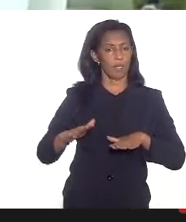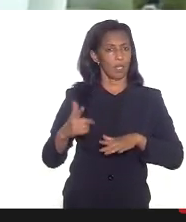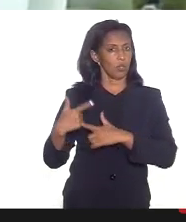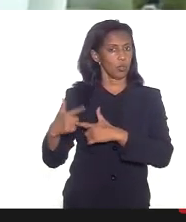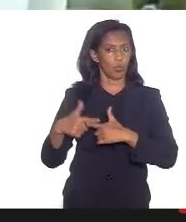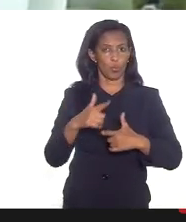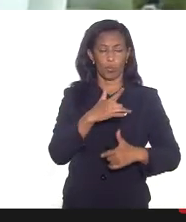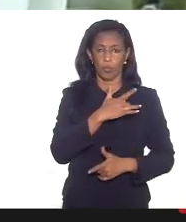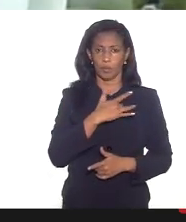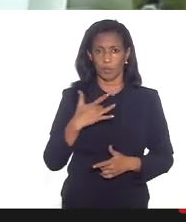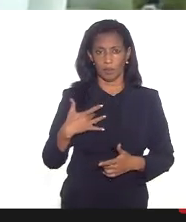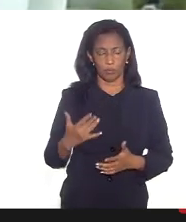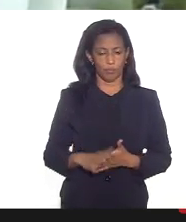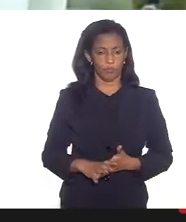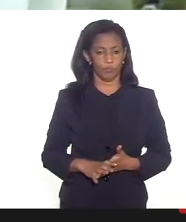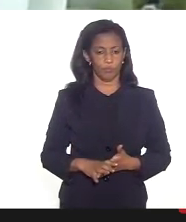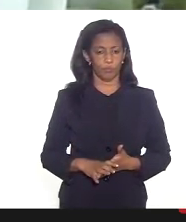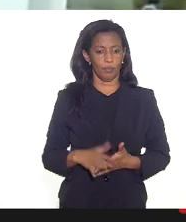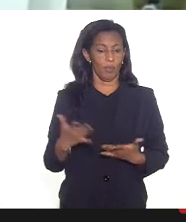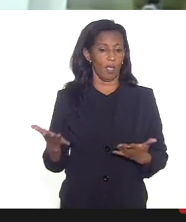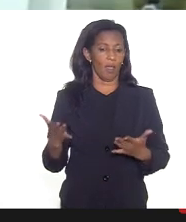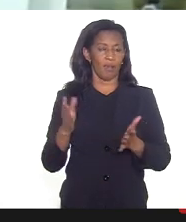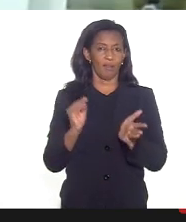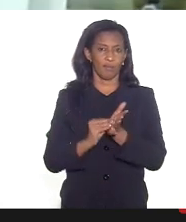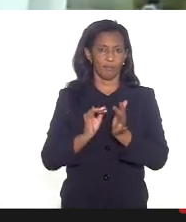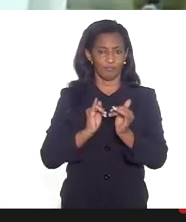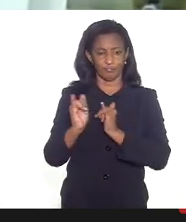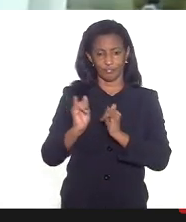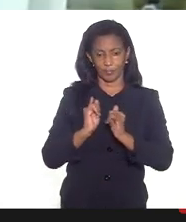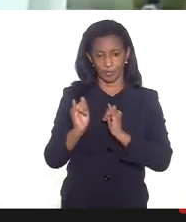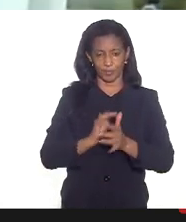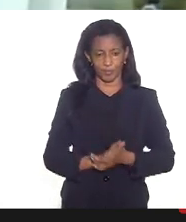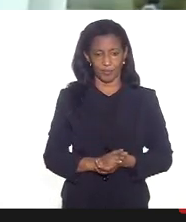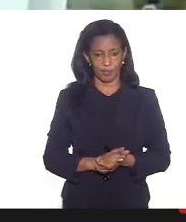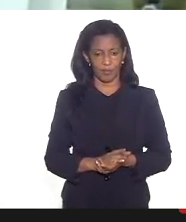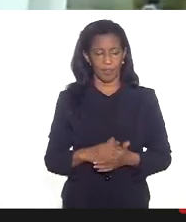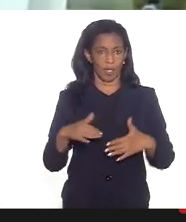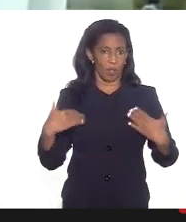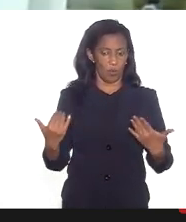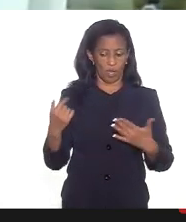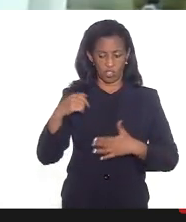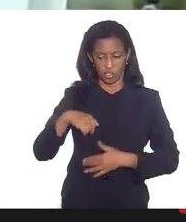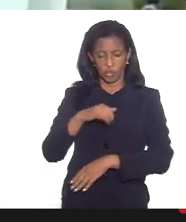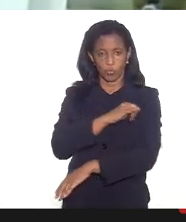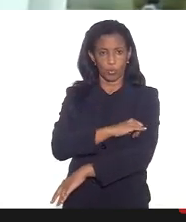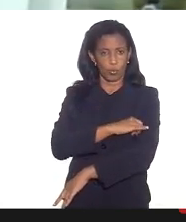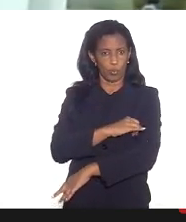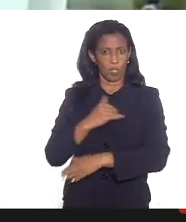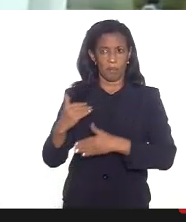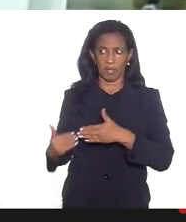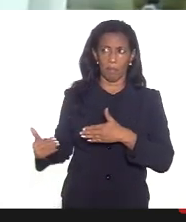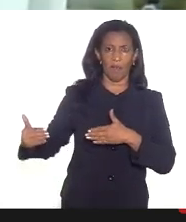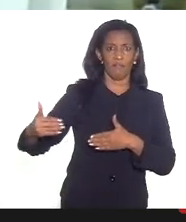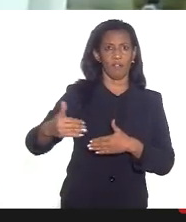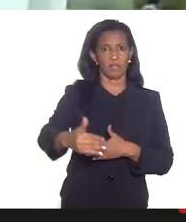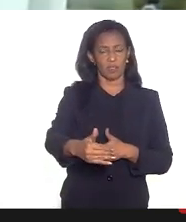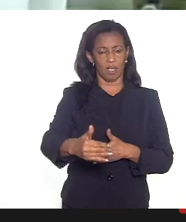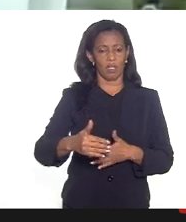novidade embora uso há um descompasso eu acho que a gente aqui é do Rio tá mais avançado